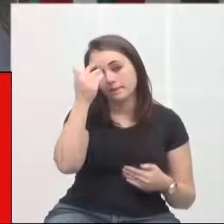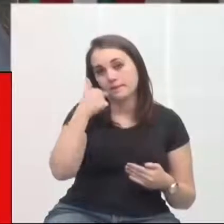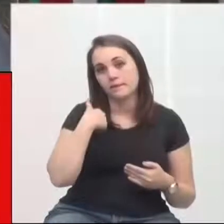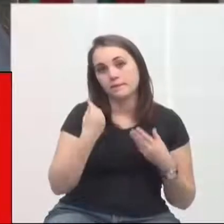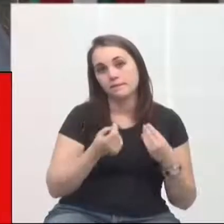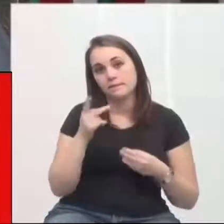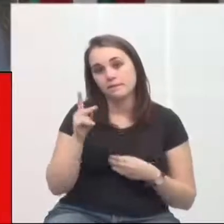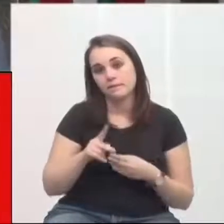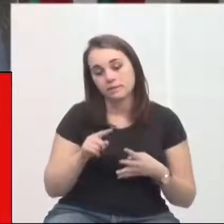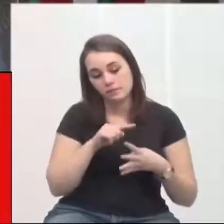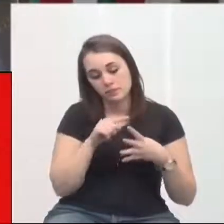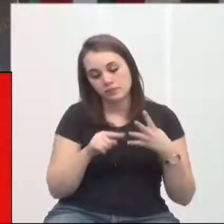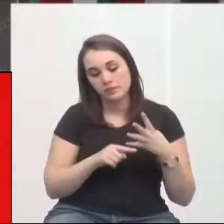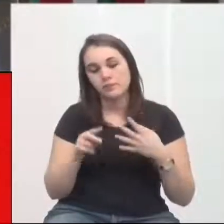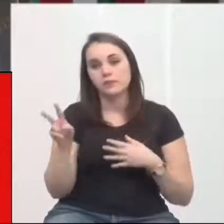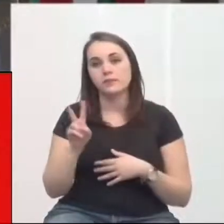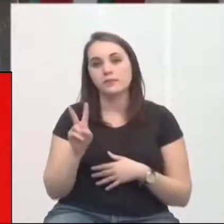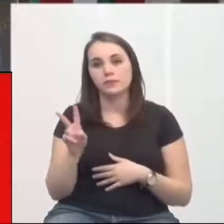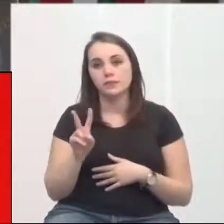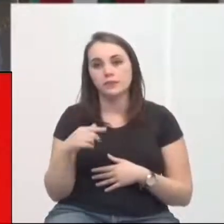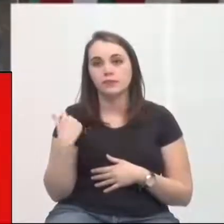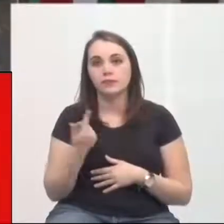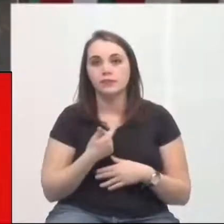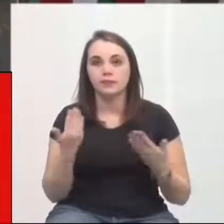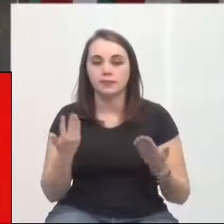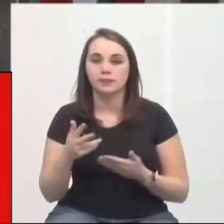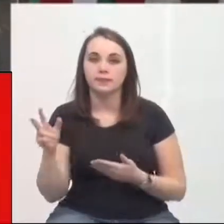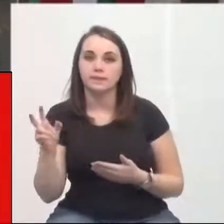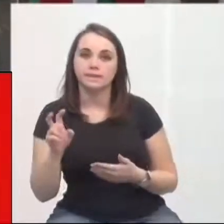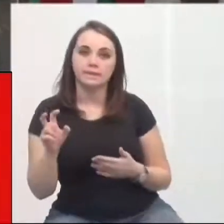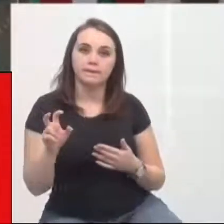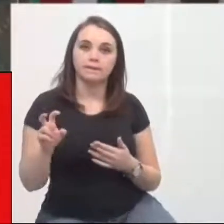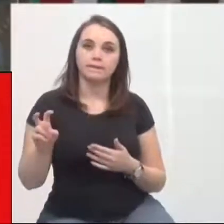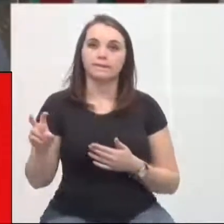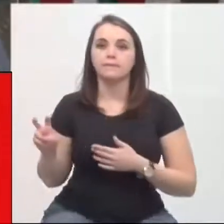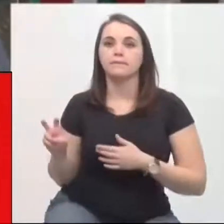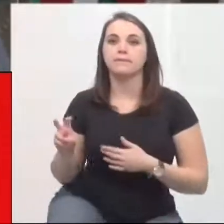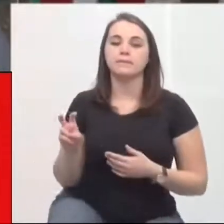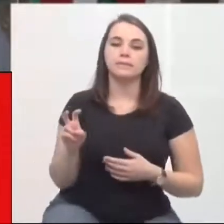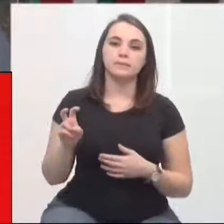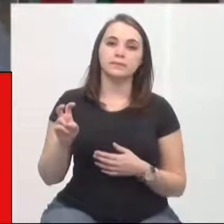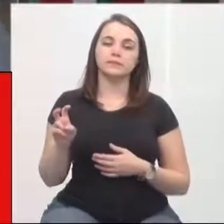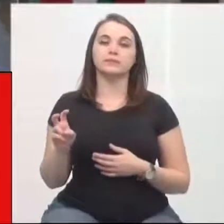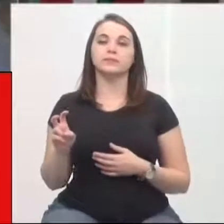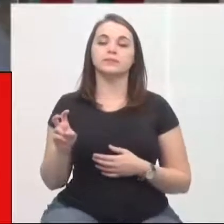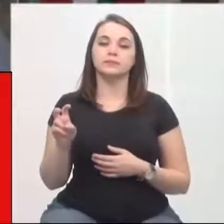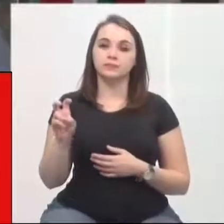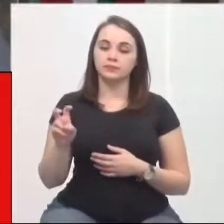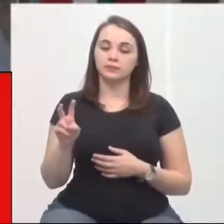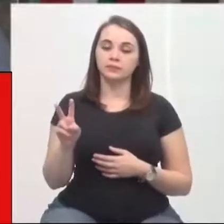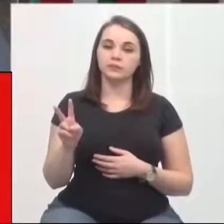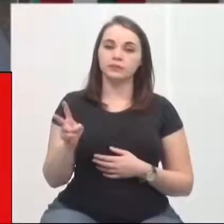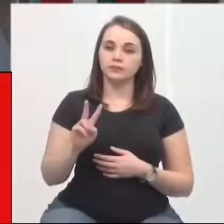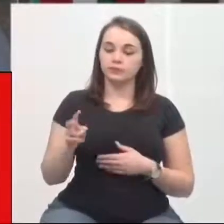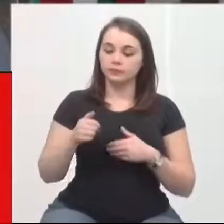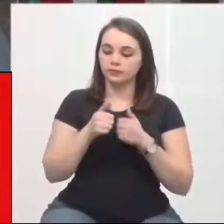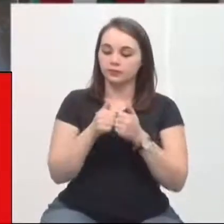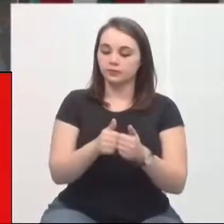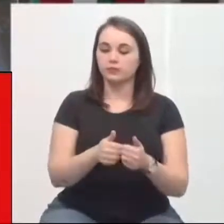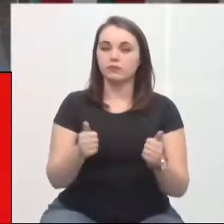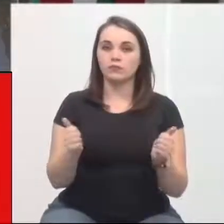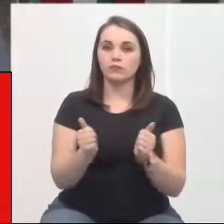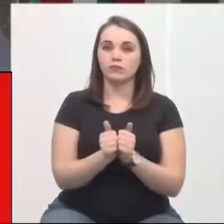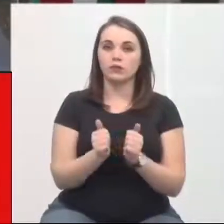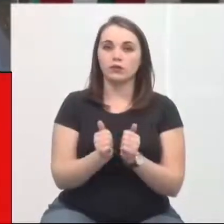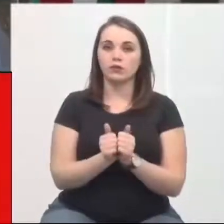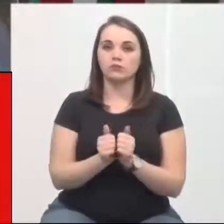aos 4 vereadores, 5, né, que nós somos 5 agora. Está o Edilson conosco, era o Miguel. Então, os 5 vereadores acompanham, vão junto